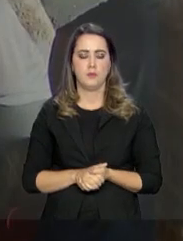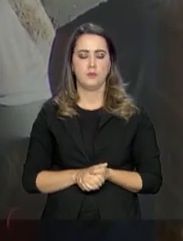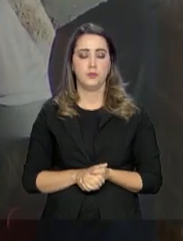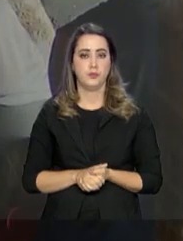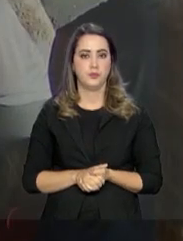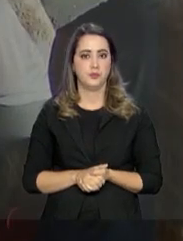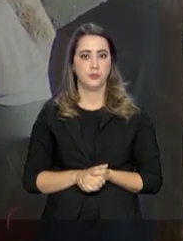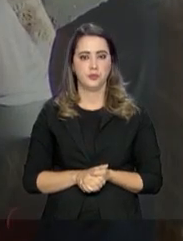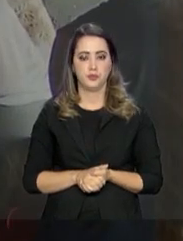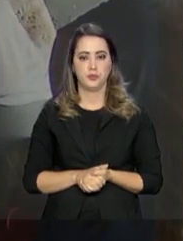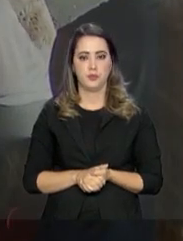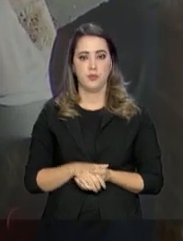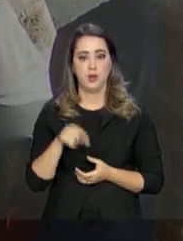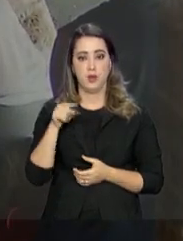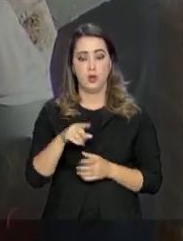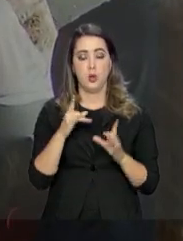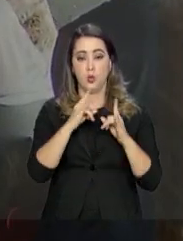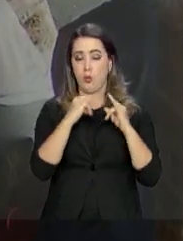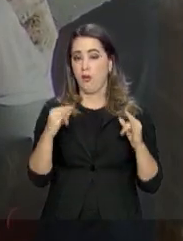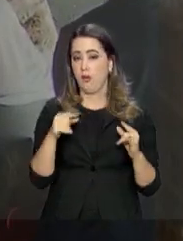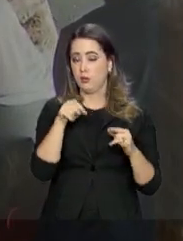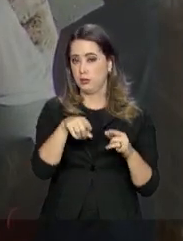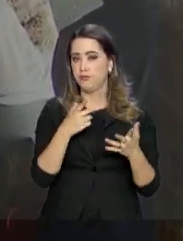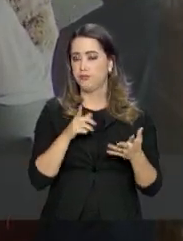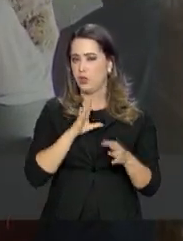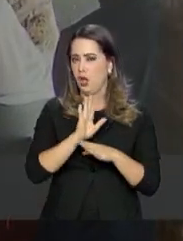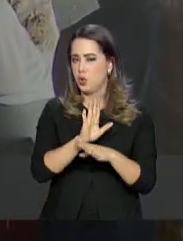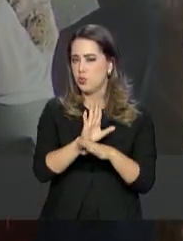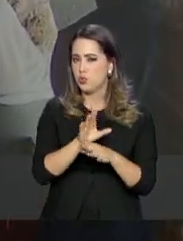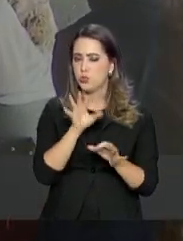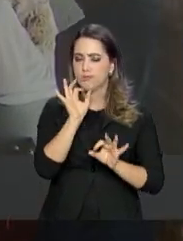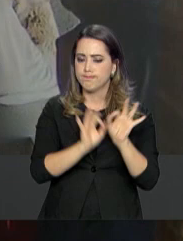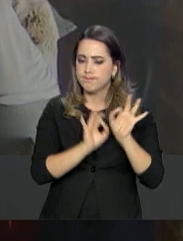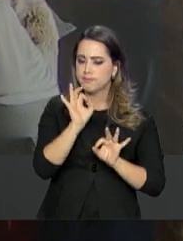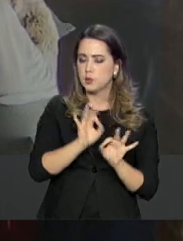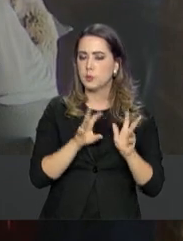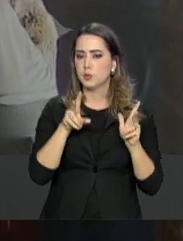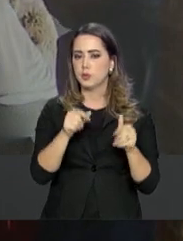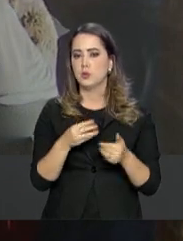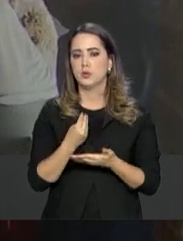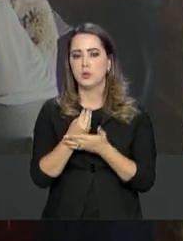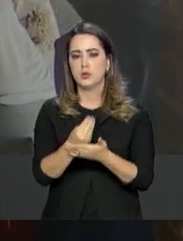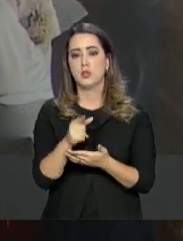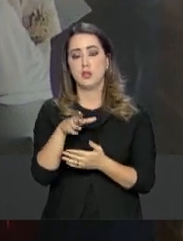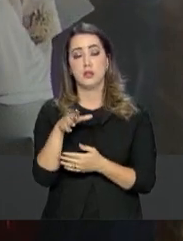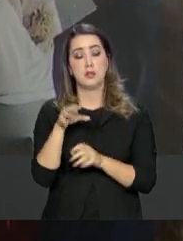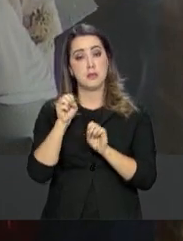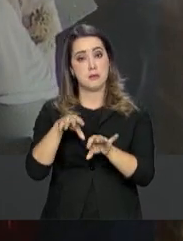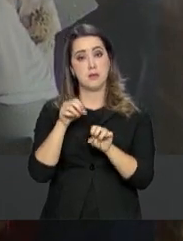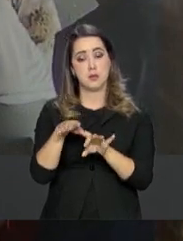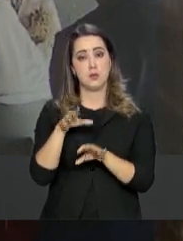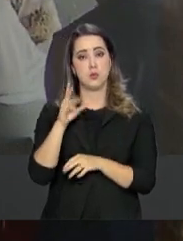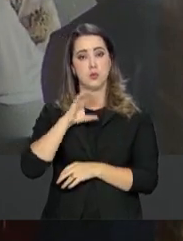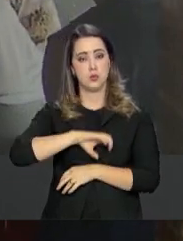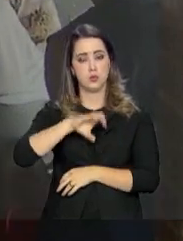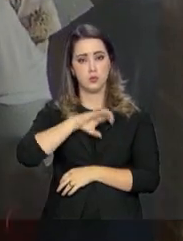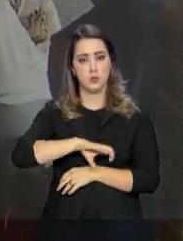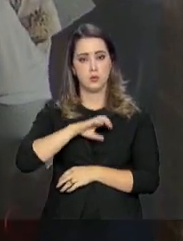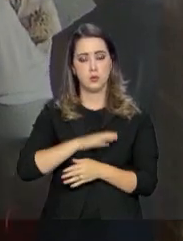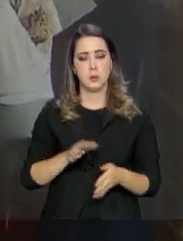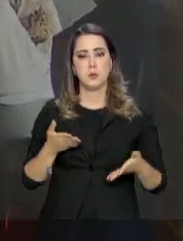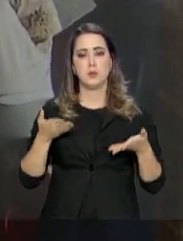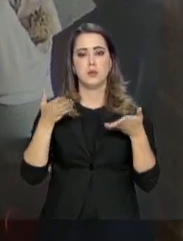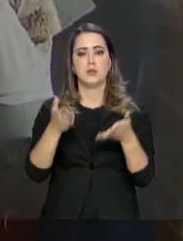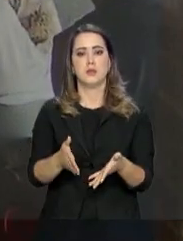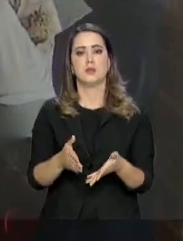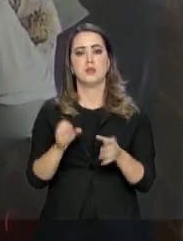abrigo aqui de Conde, na Paraíba, os imigrantes terão toda a estrutura à disposição. Vão poder ter aulas de português, participar de